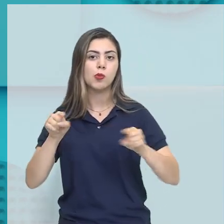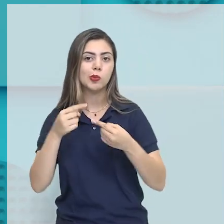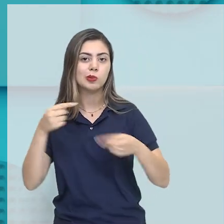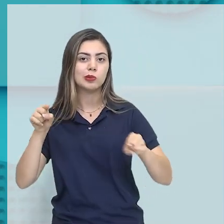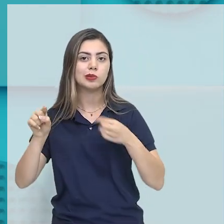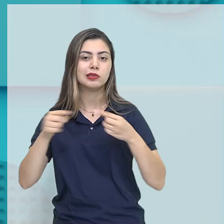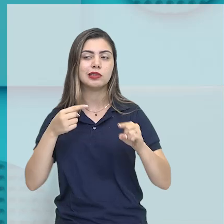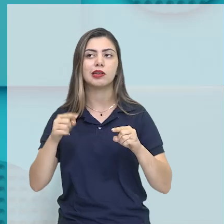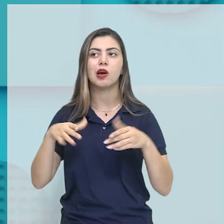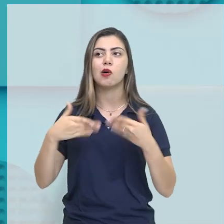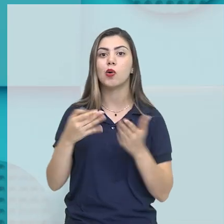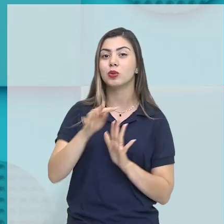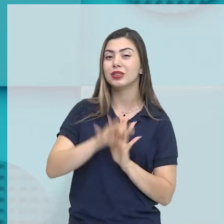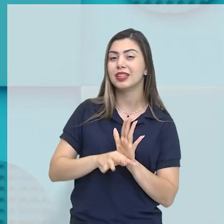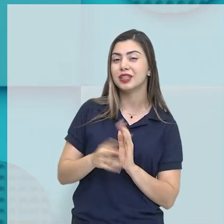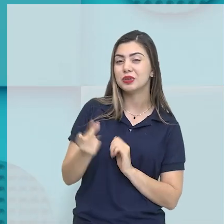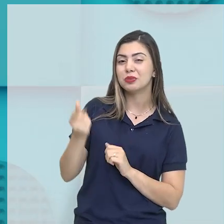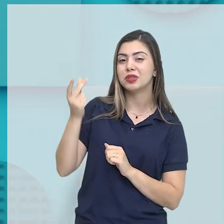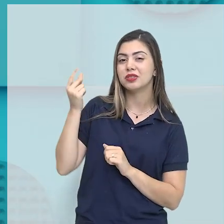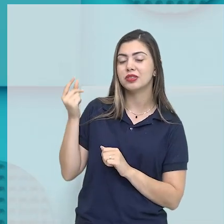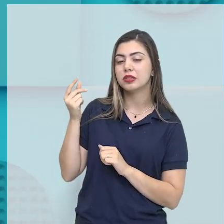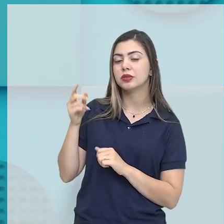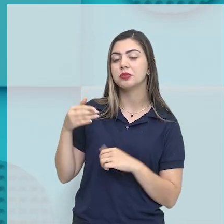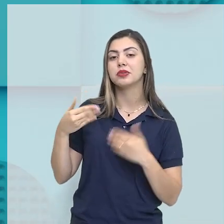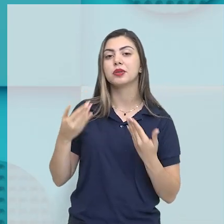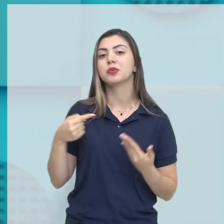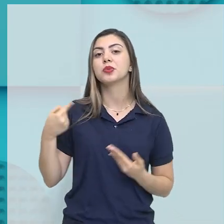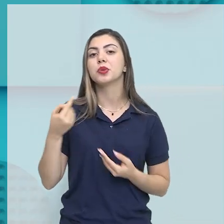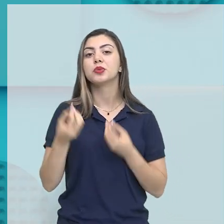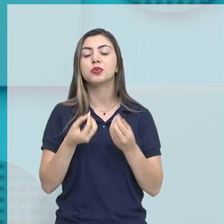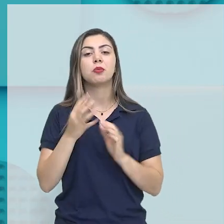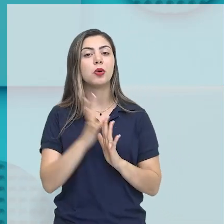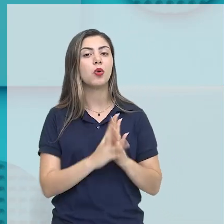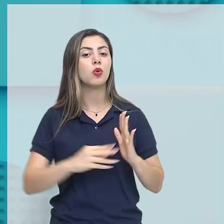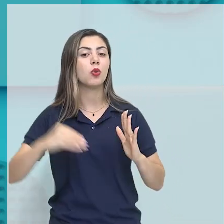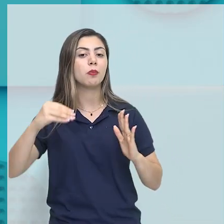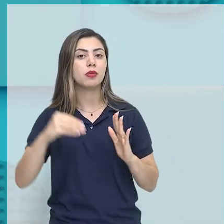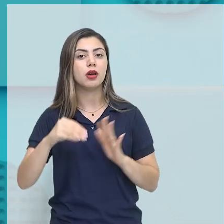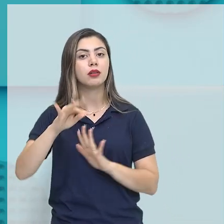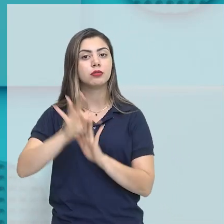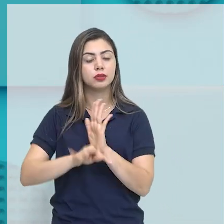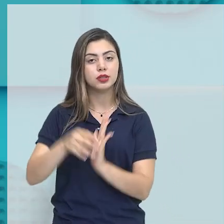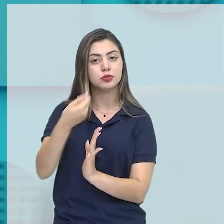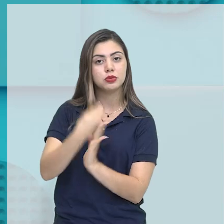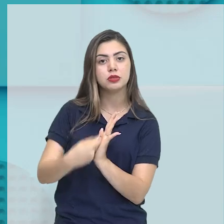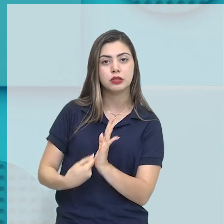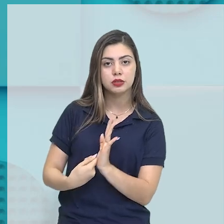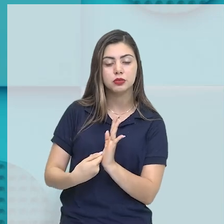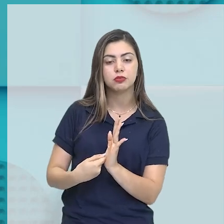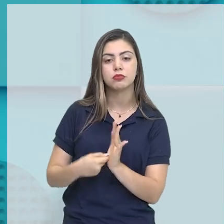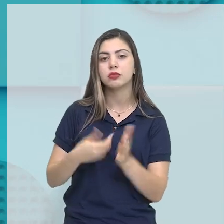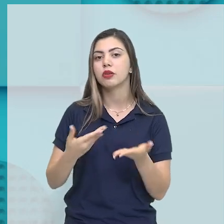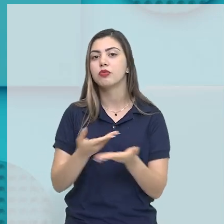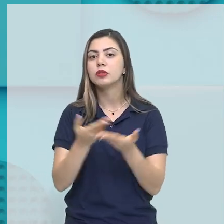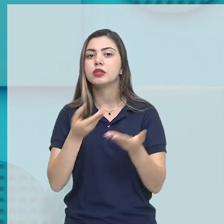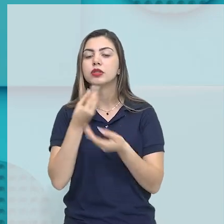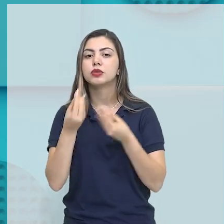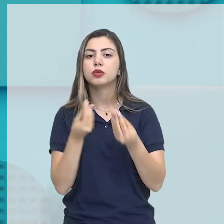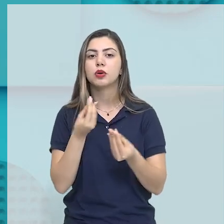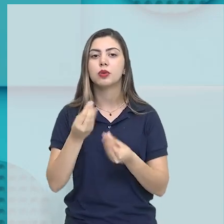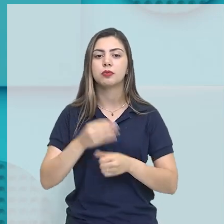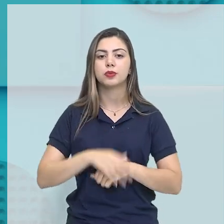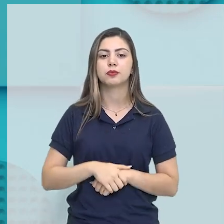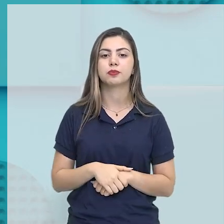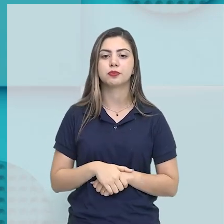um texto antigo, você vai estar utilizando, fazendo a intertextualidade em forma textual, em que você pode